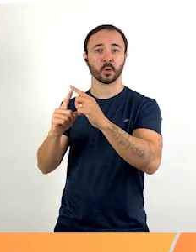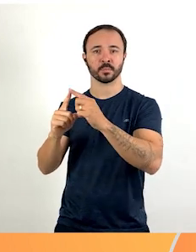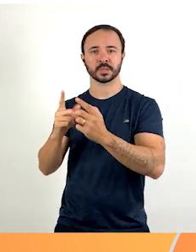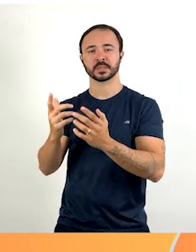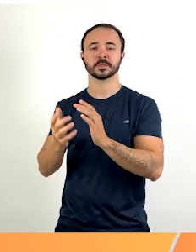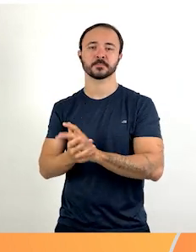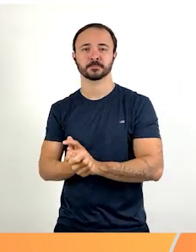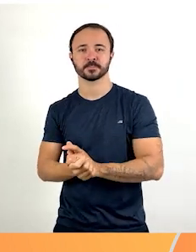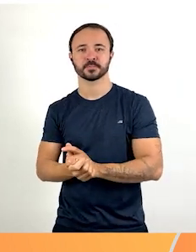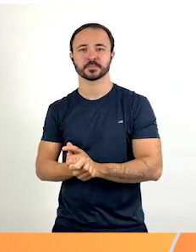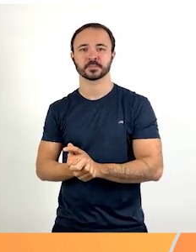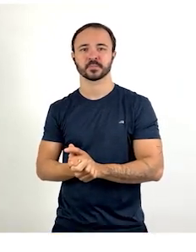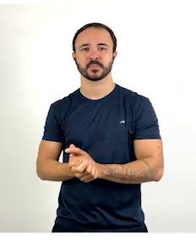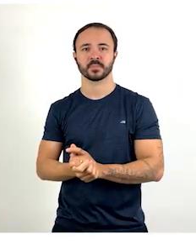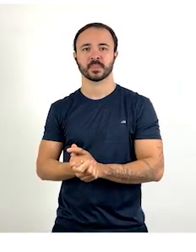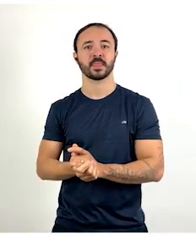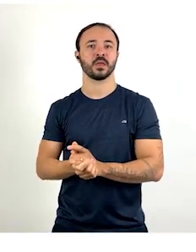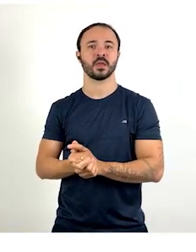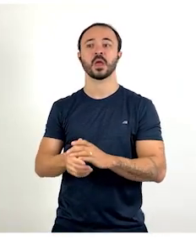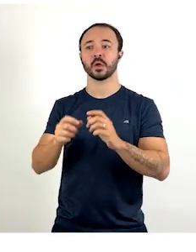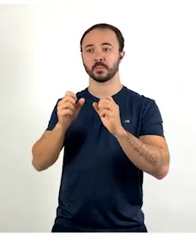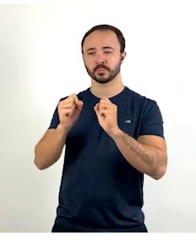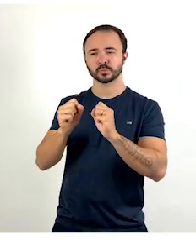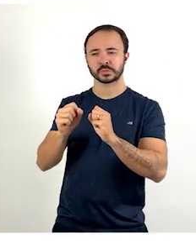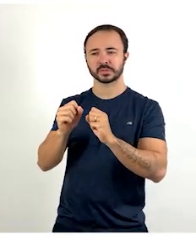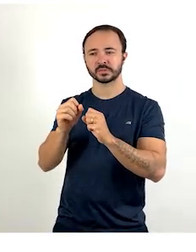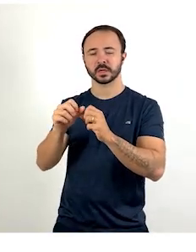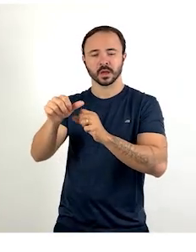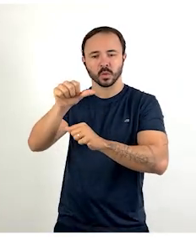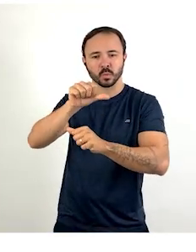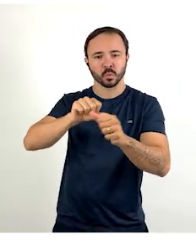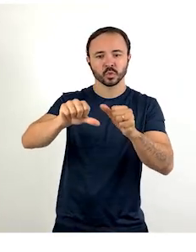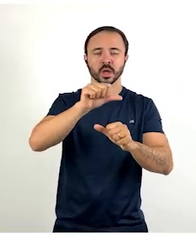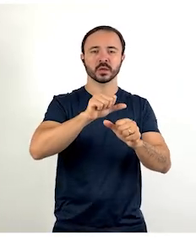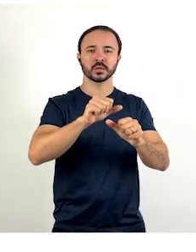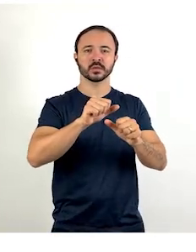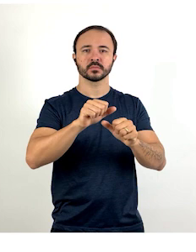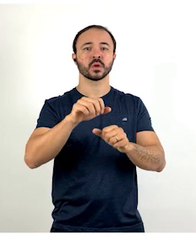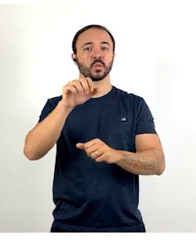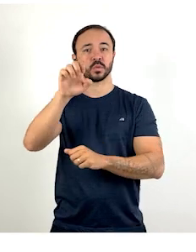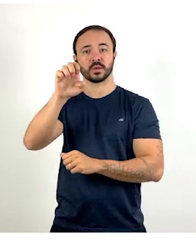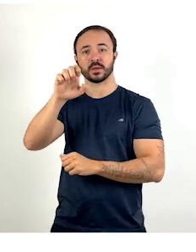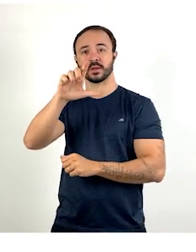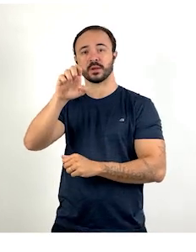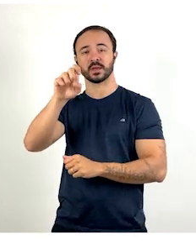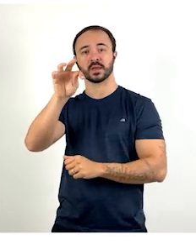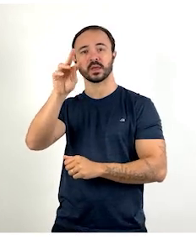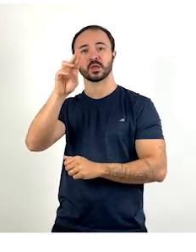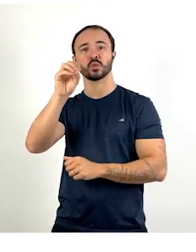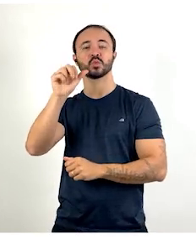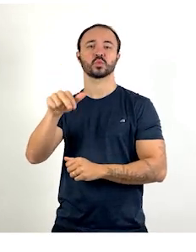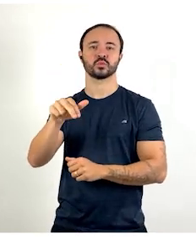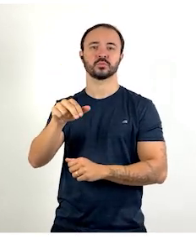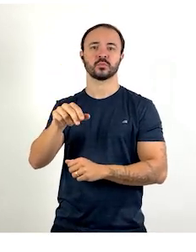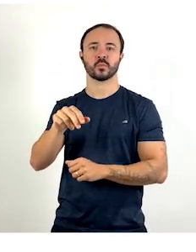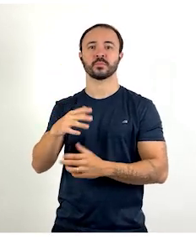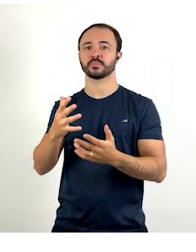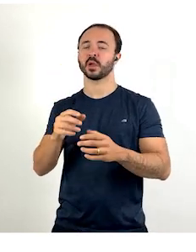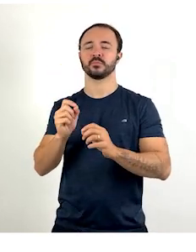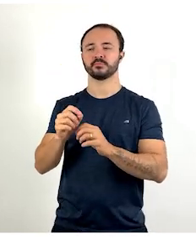elétrico. Essa diferença gera a movimentação dos elétrons, ou seja, parte da energia fornecida por essa pilha é